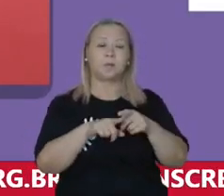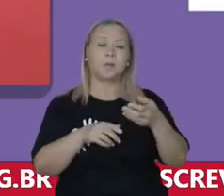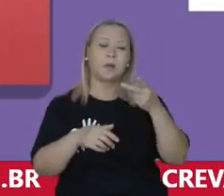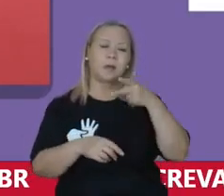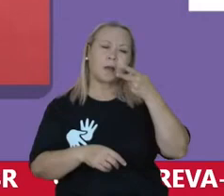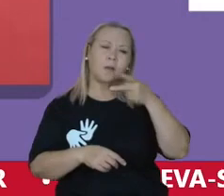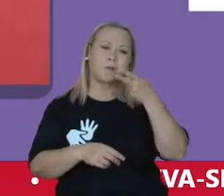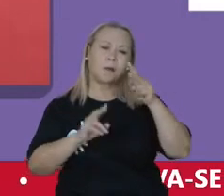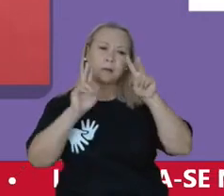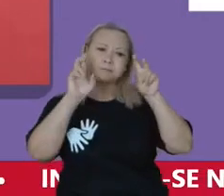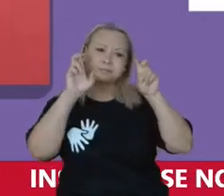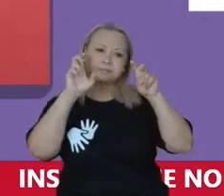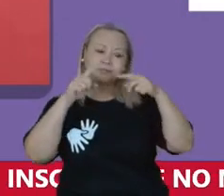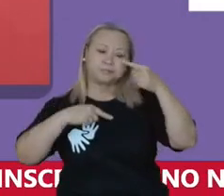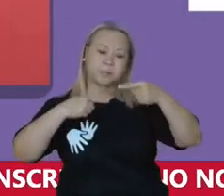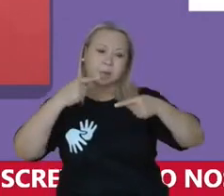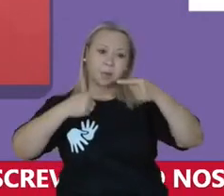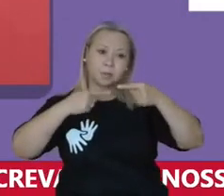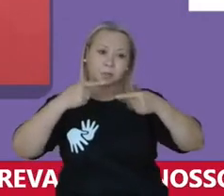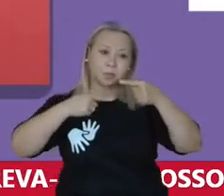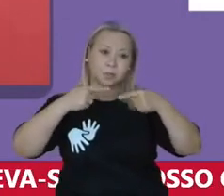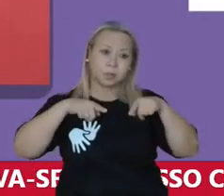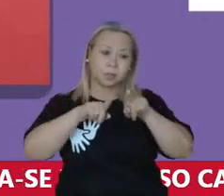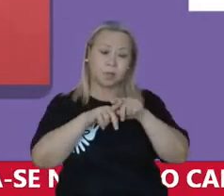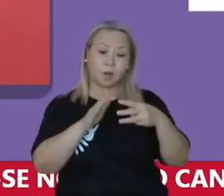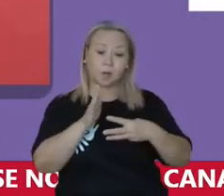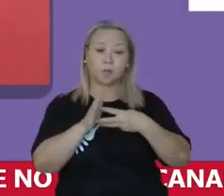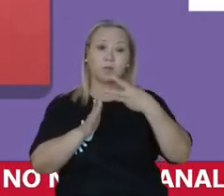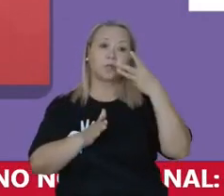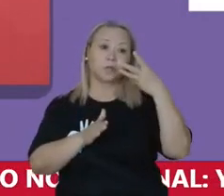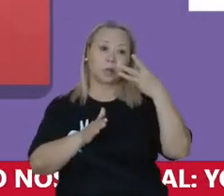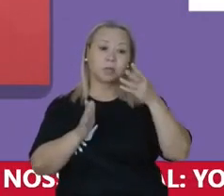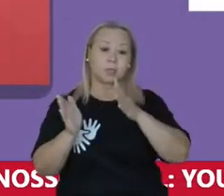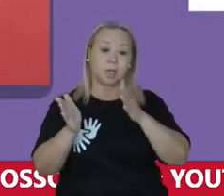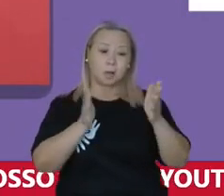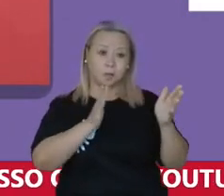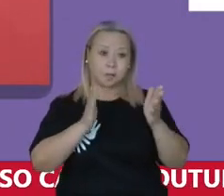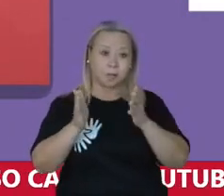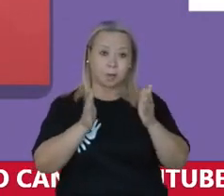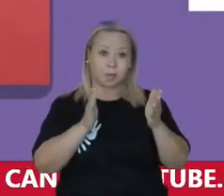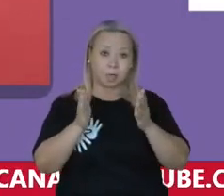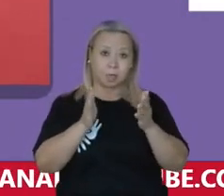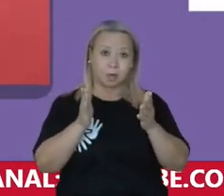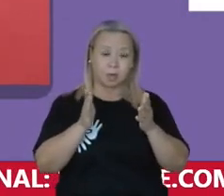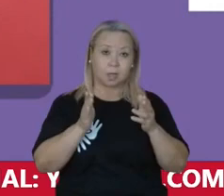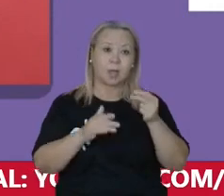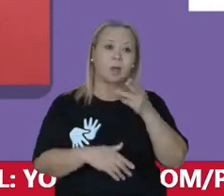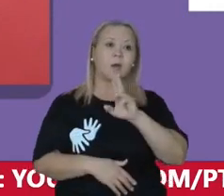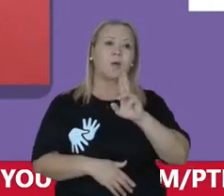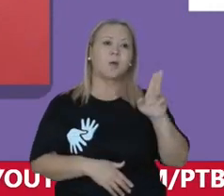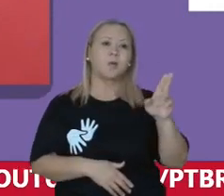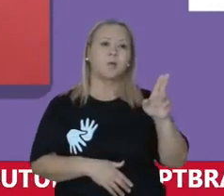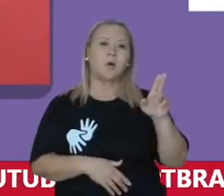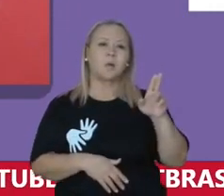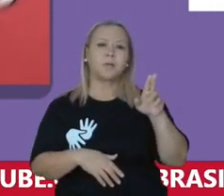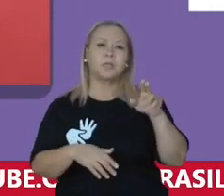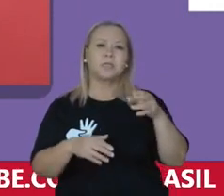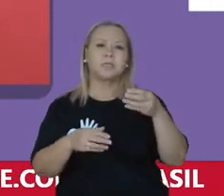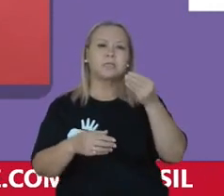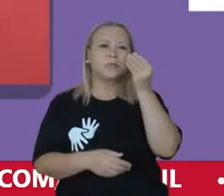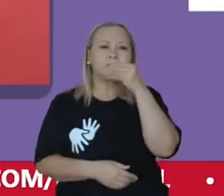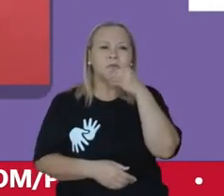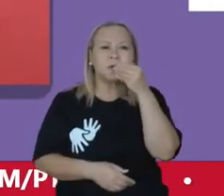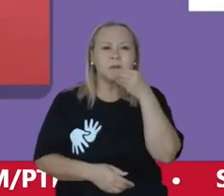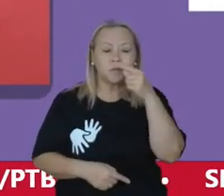para cá, para essa discussão, o terceiro período, que eu chamo do período de desmonte das políticas